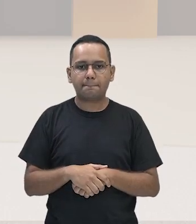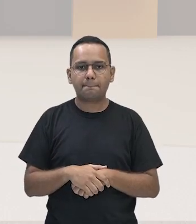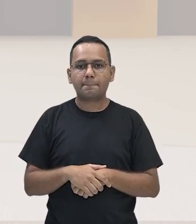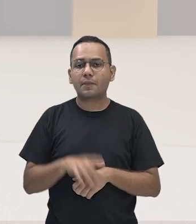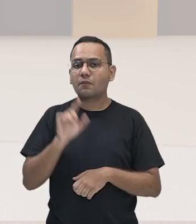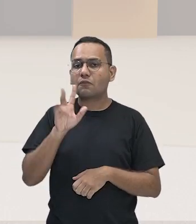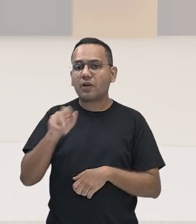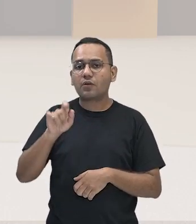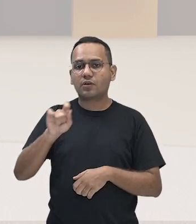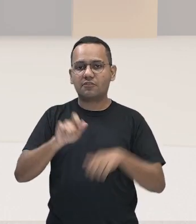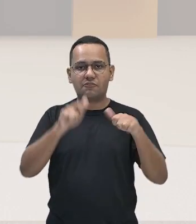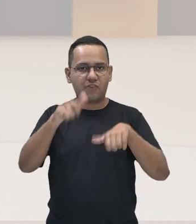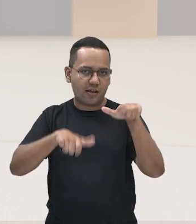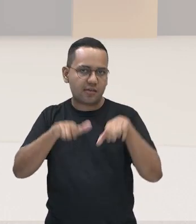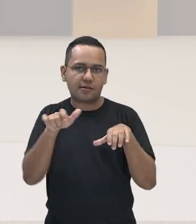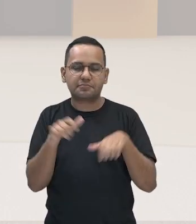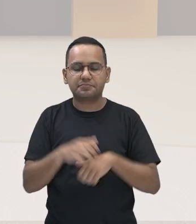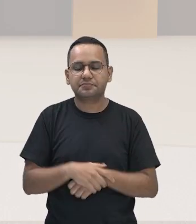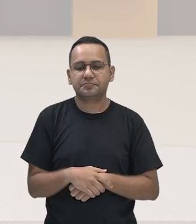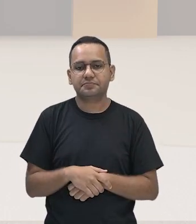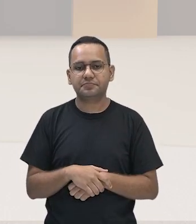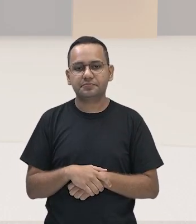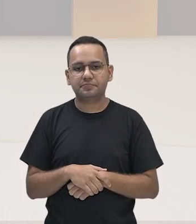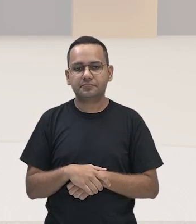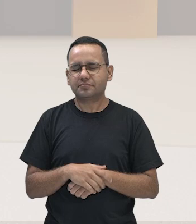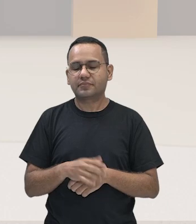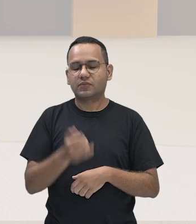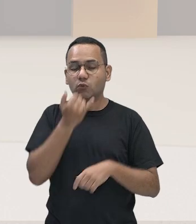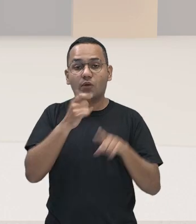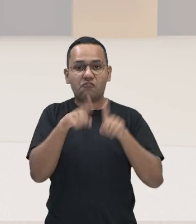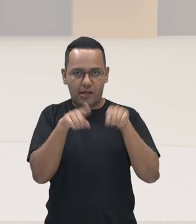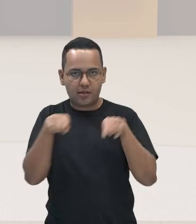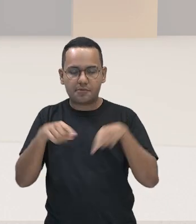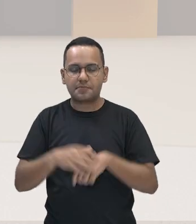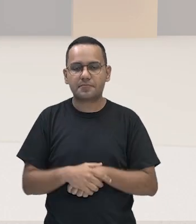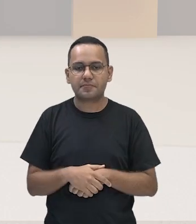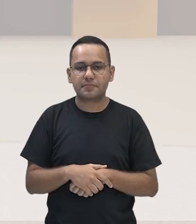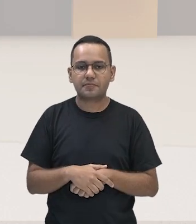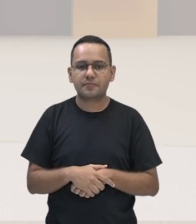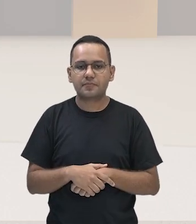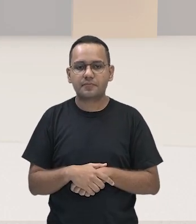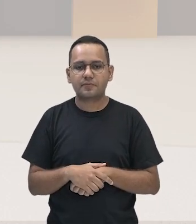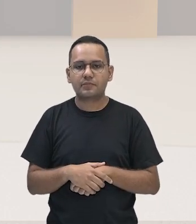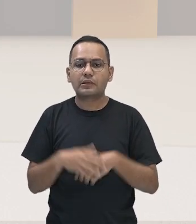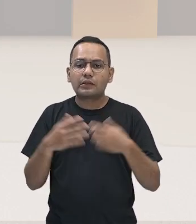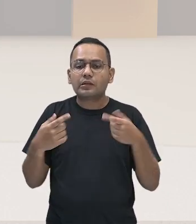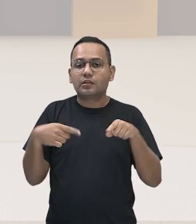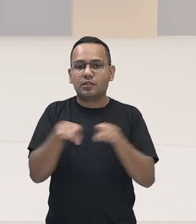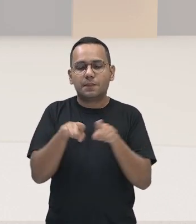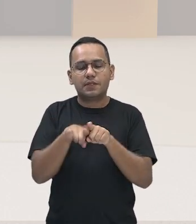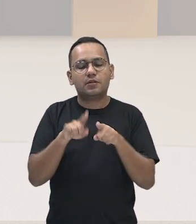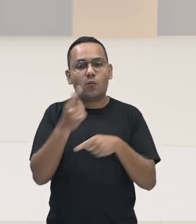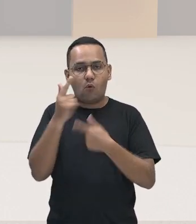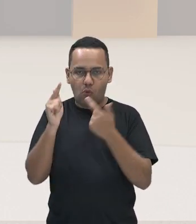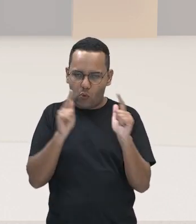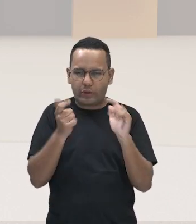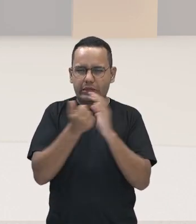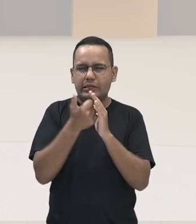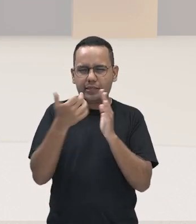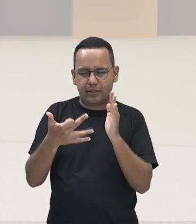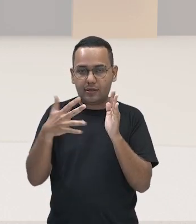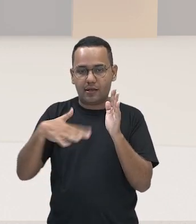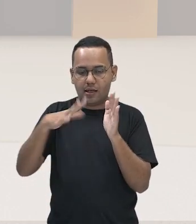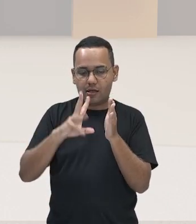juros, ok? E também temos várias coisas aqui referentes na nossa Amazônia que também